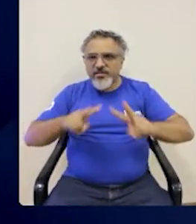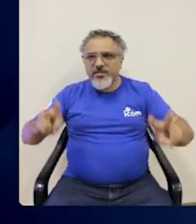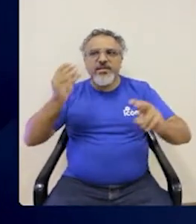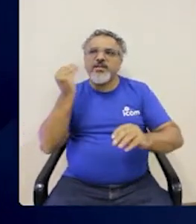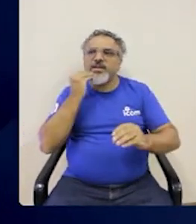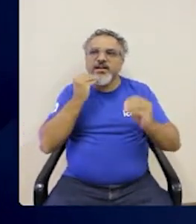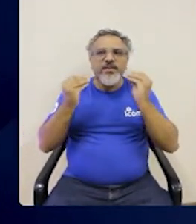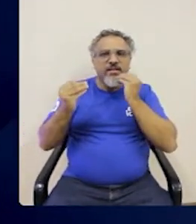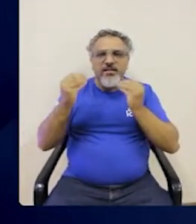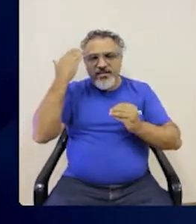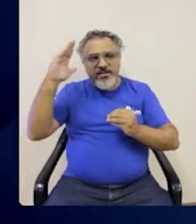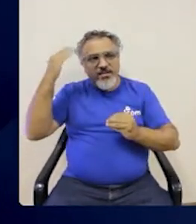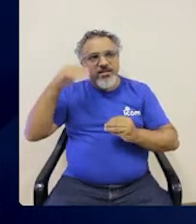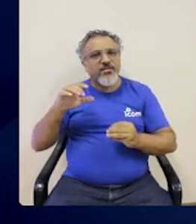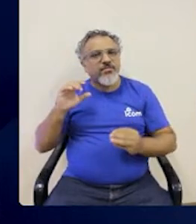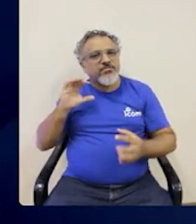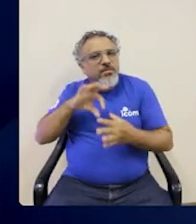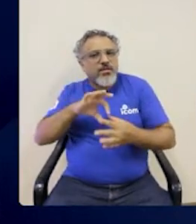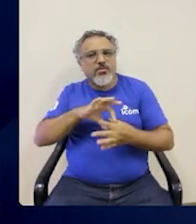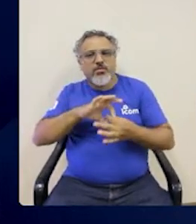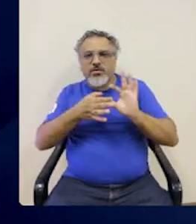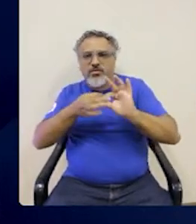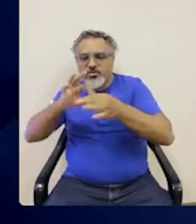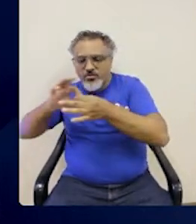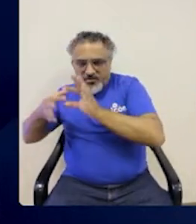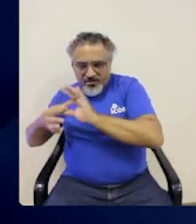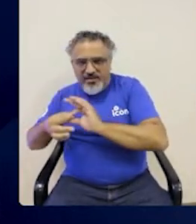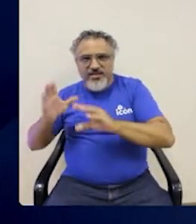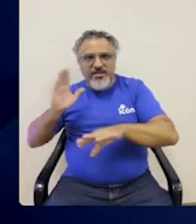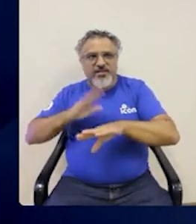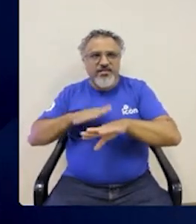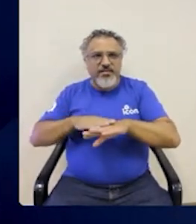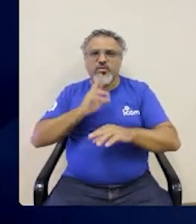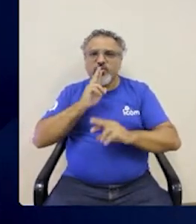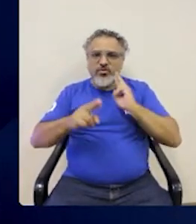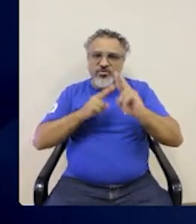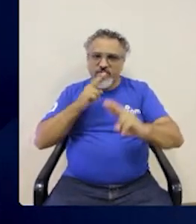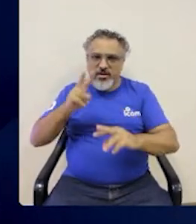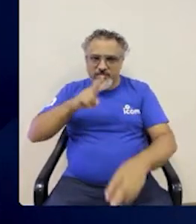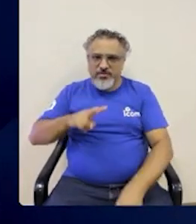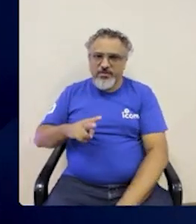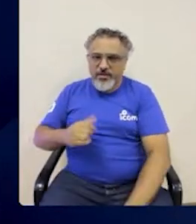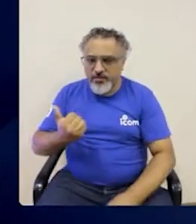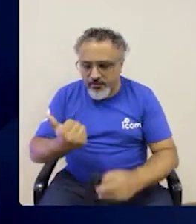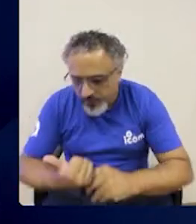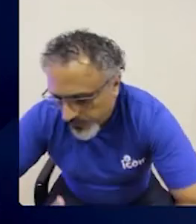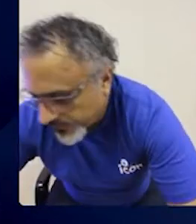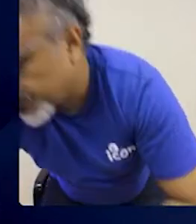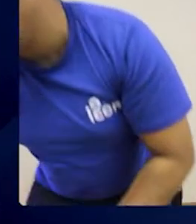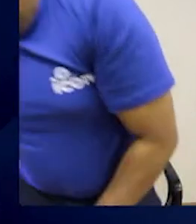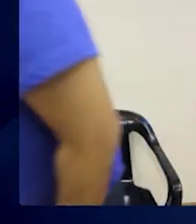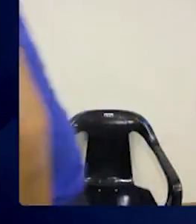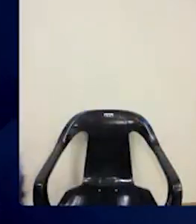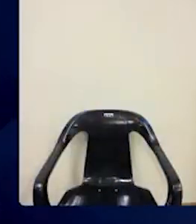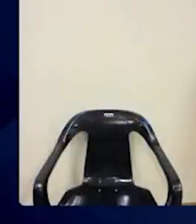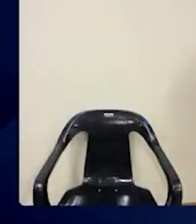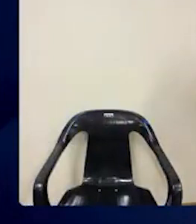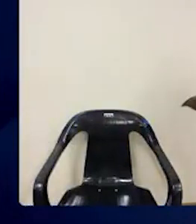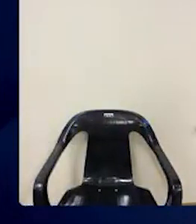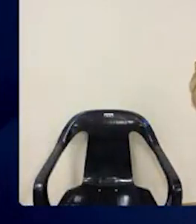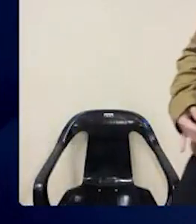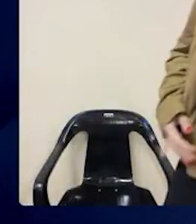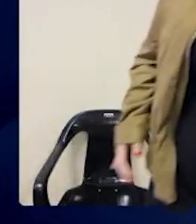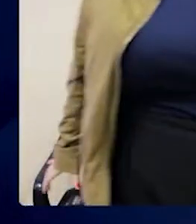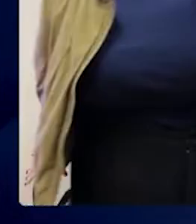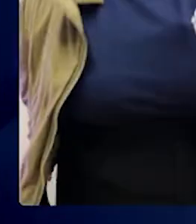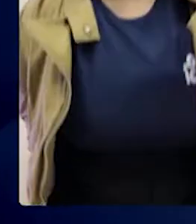tentar entender um pouco os efeitos desse contexto nessa intervenção e nos resultados observados. Então, em resumo, a análise de